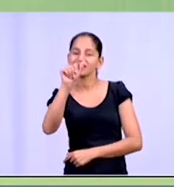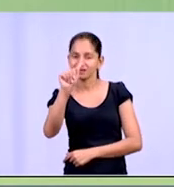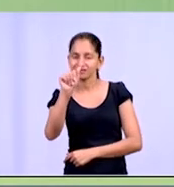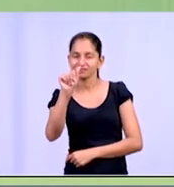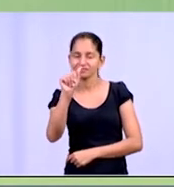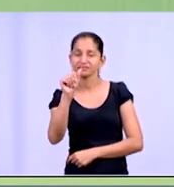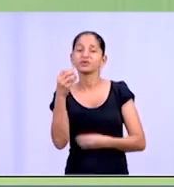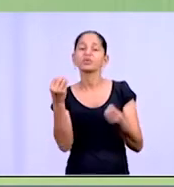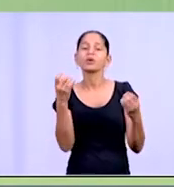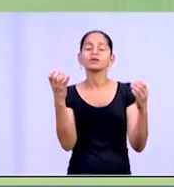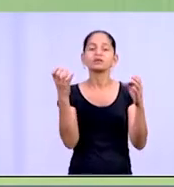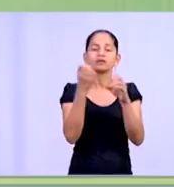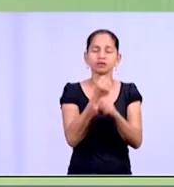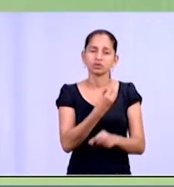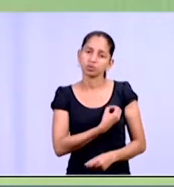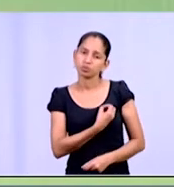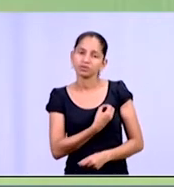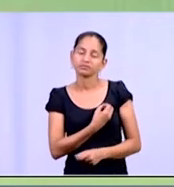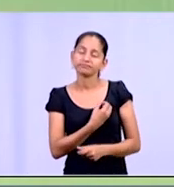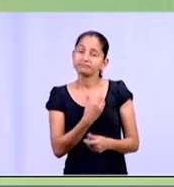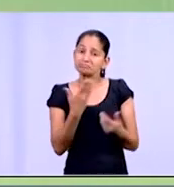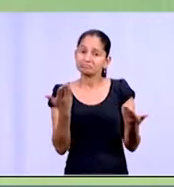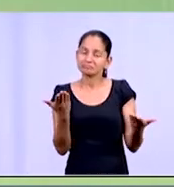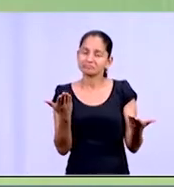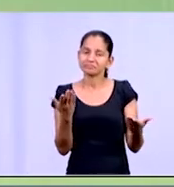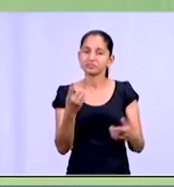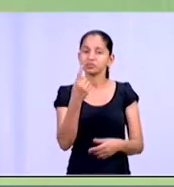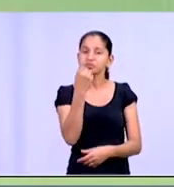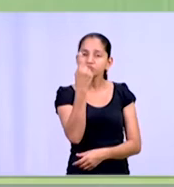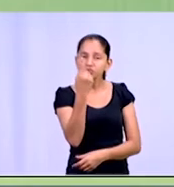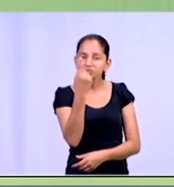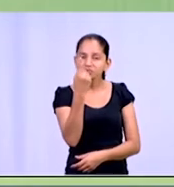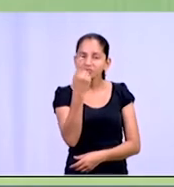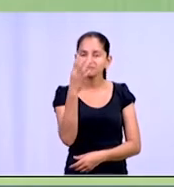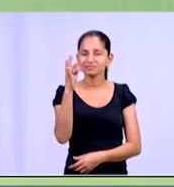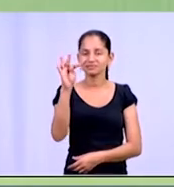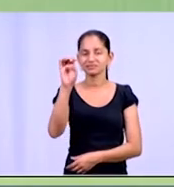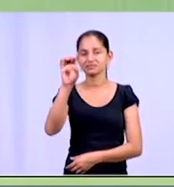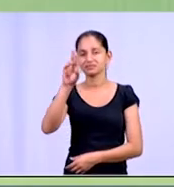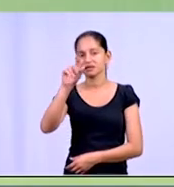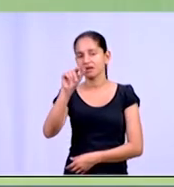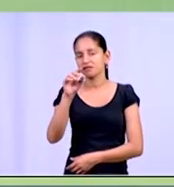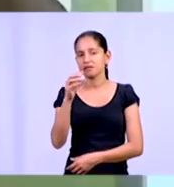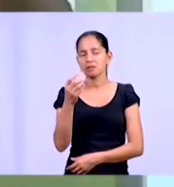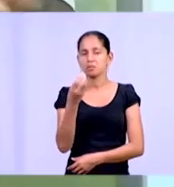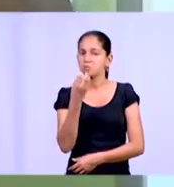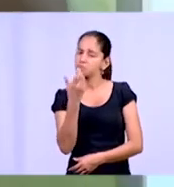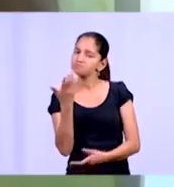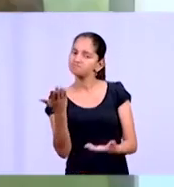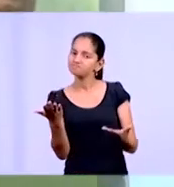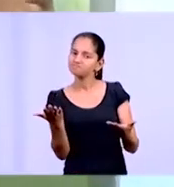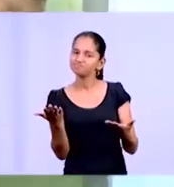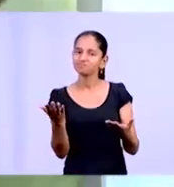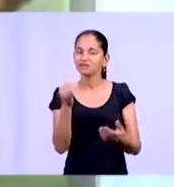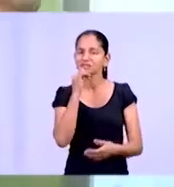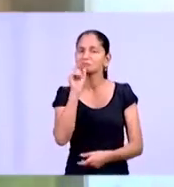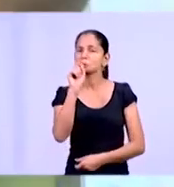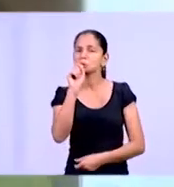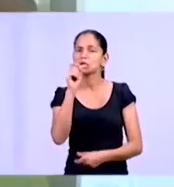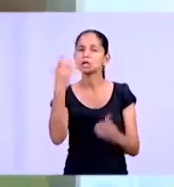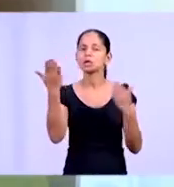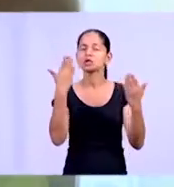1 terabyte hoje Nossa, 1 terabyte, né?